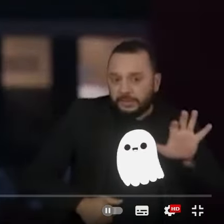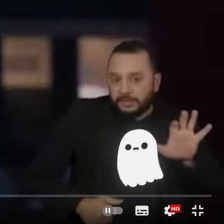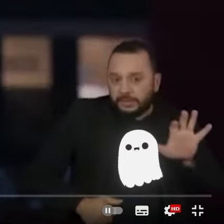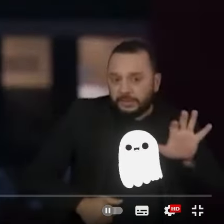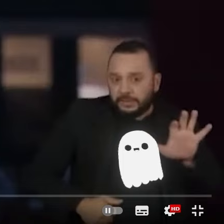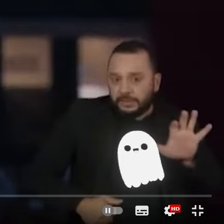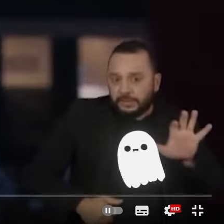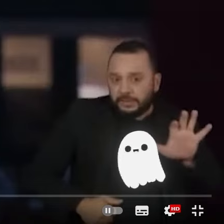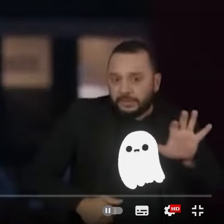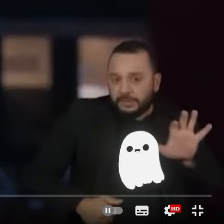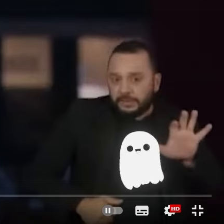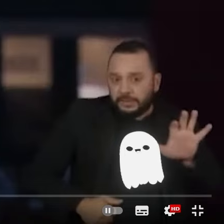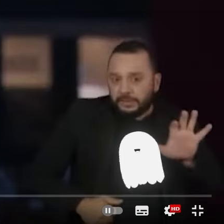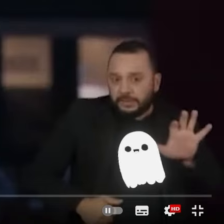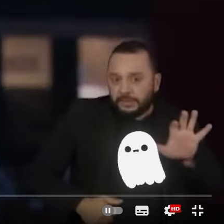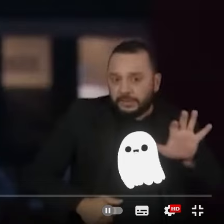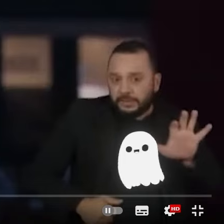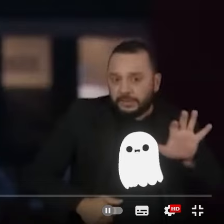Sabe?